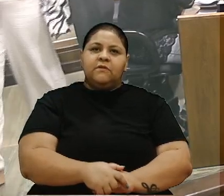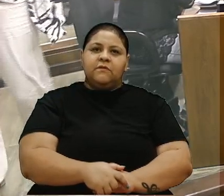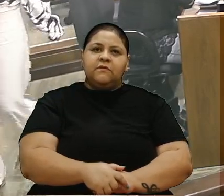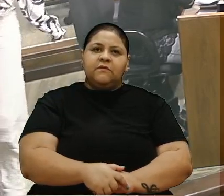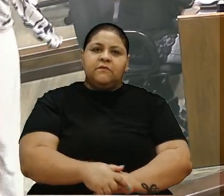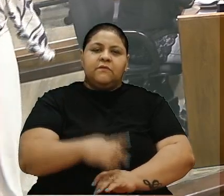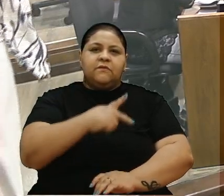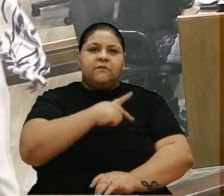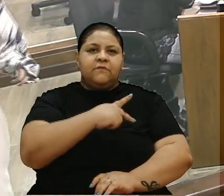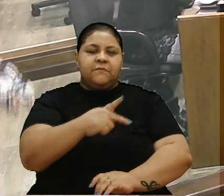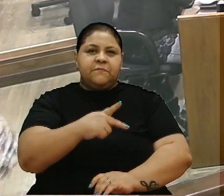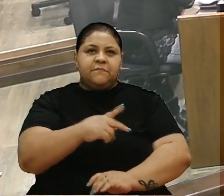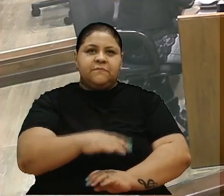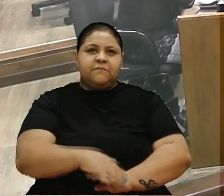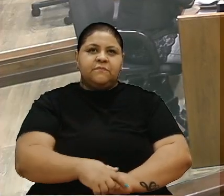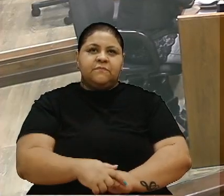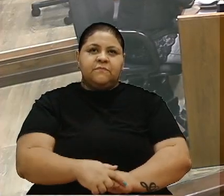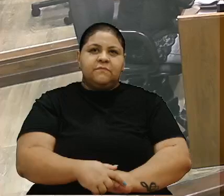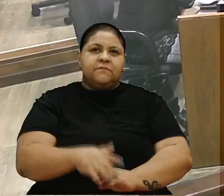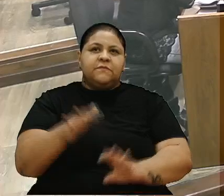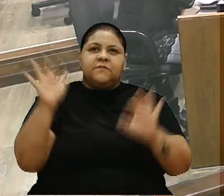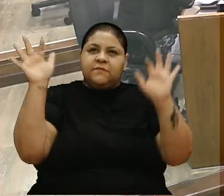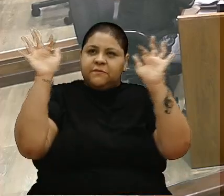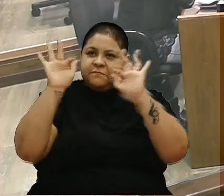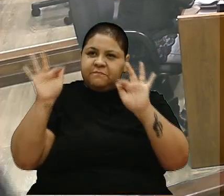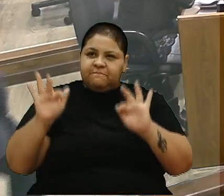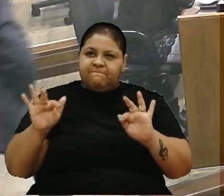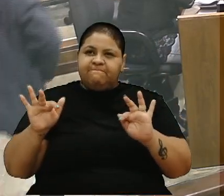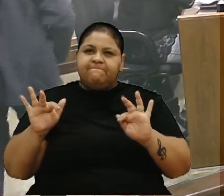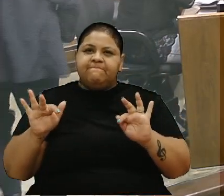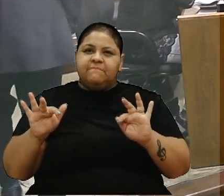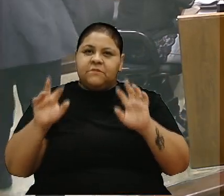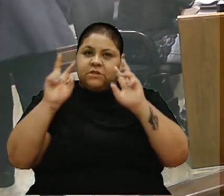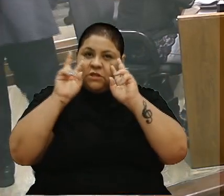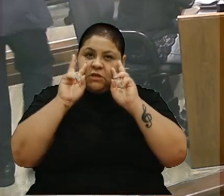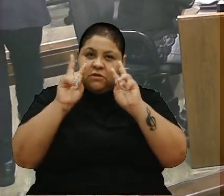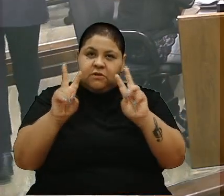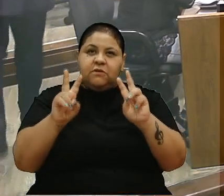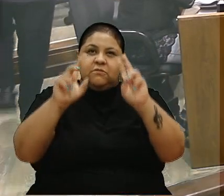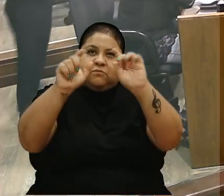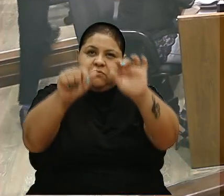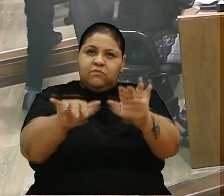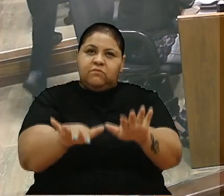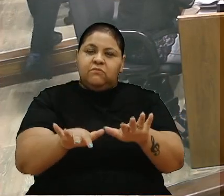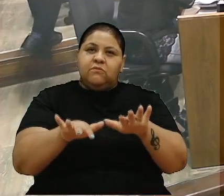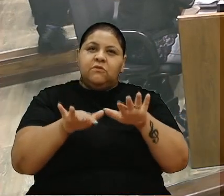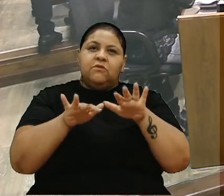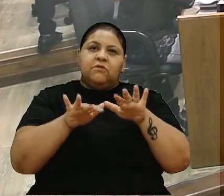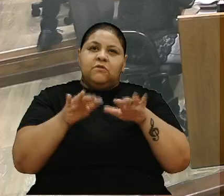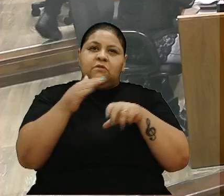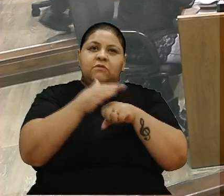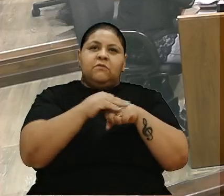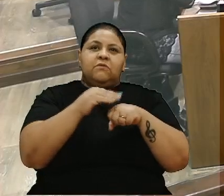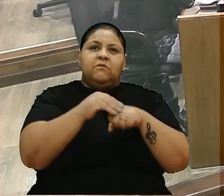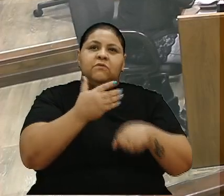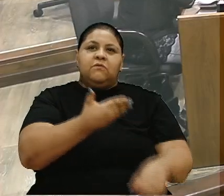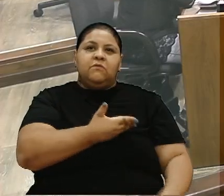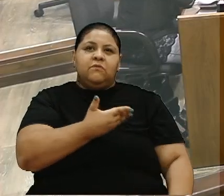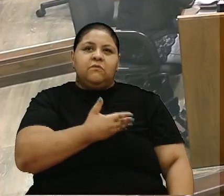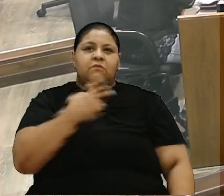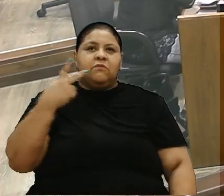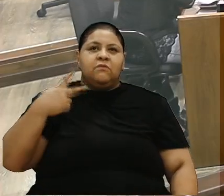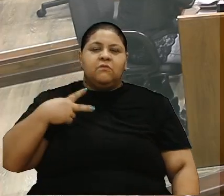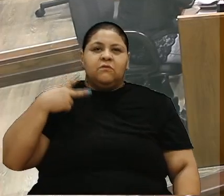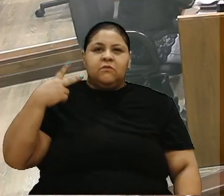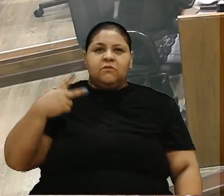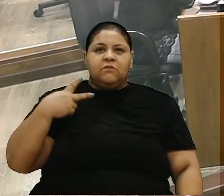Presidente, senhoras e senhores vereadores, minha alegria de rever aqui nesse plenário meu querido amigo, vereador que umbrou